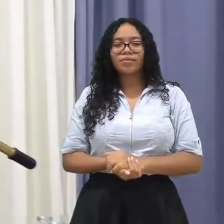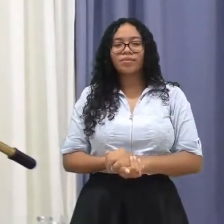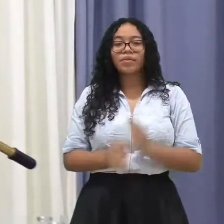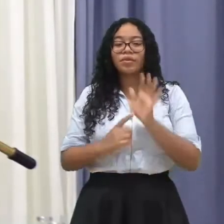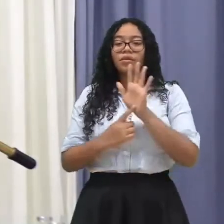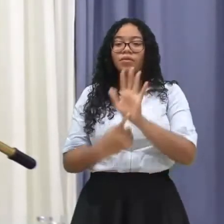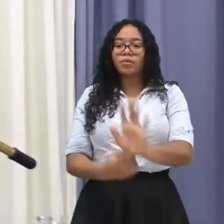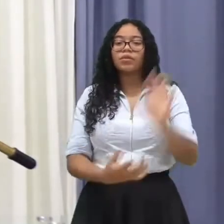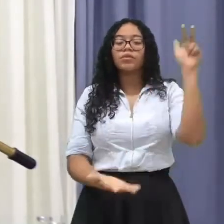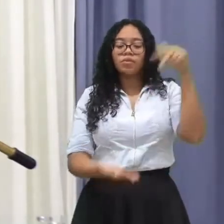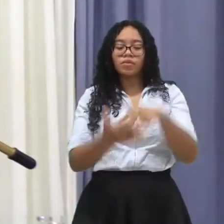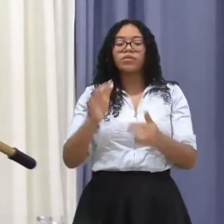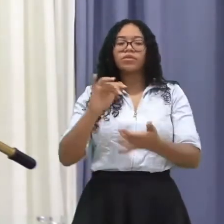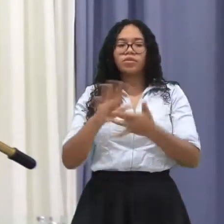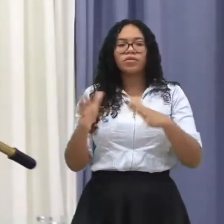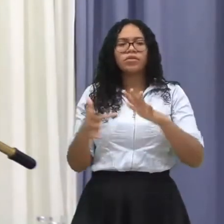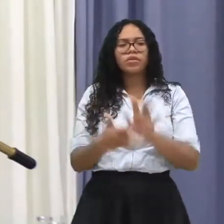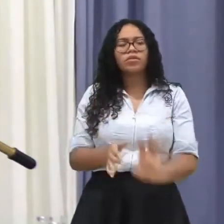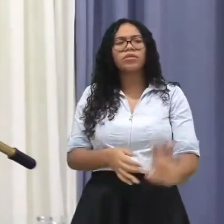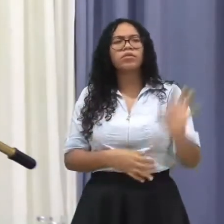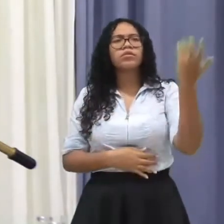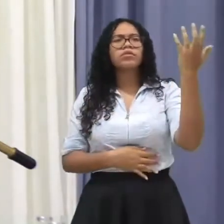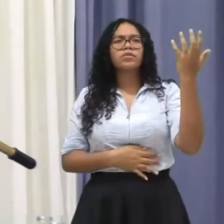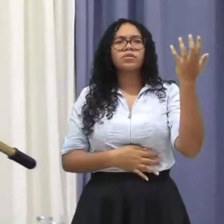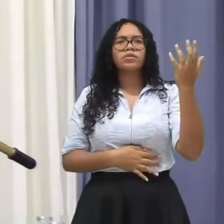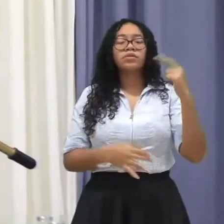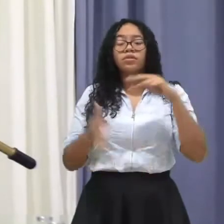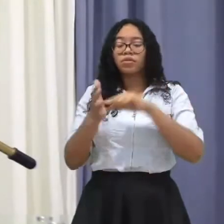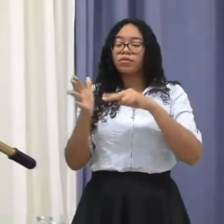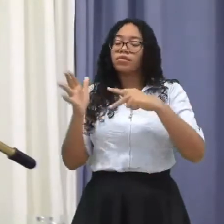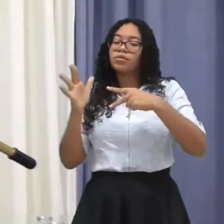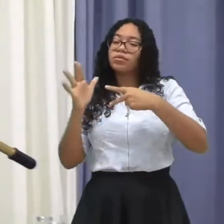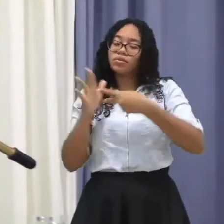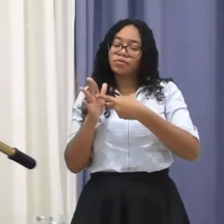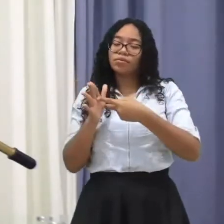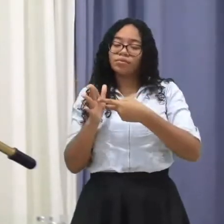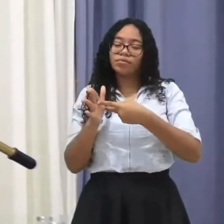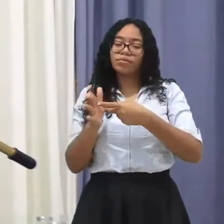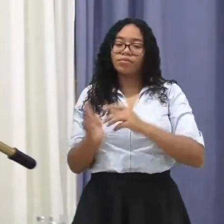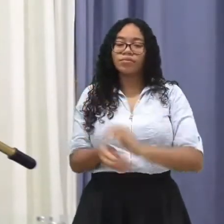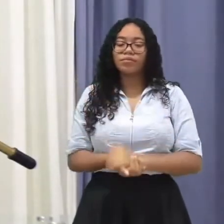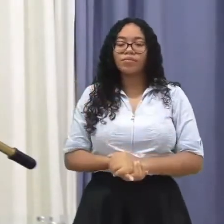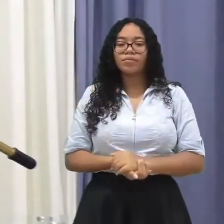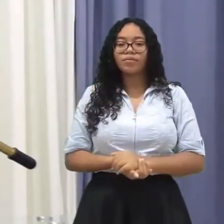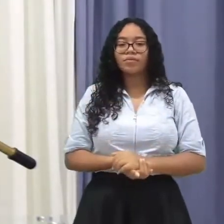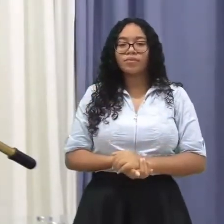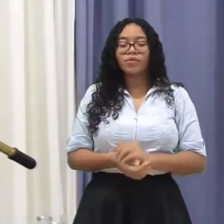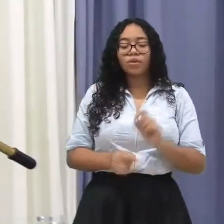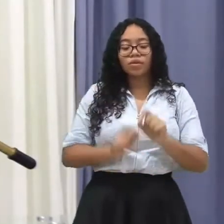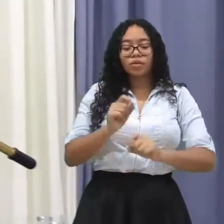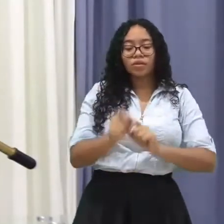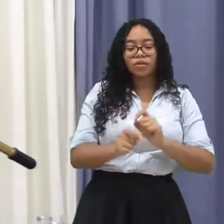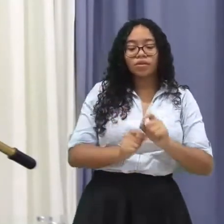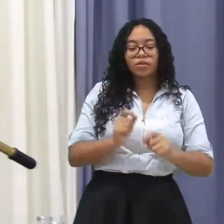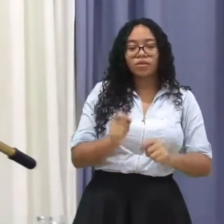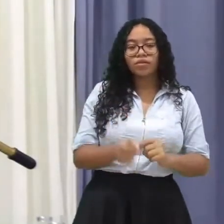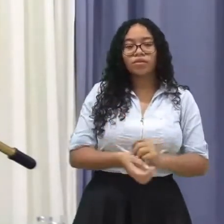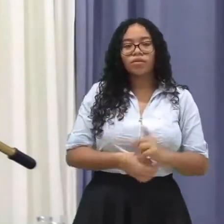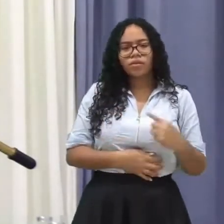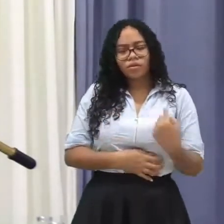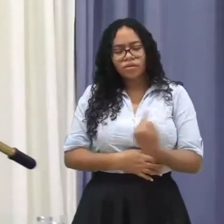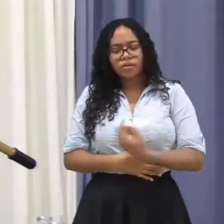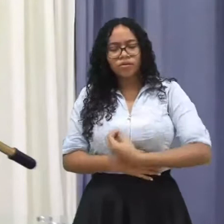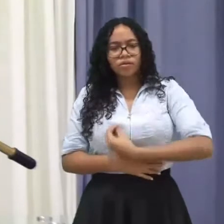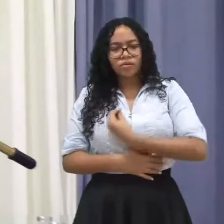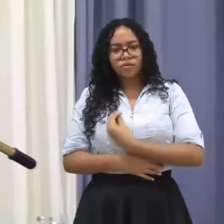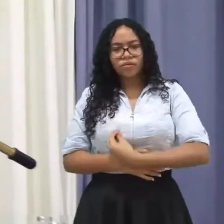glória já estão acontecendo, significa dizer que nós estamos vivendo o mesmo